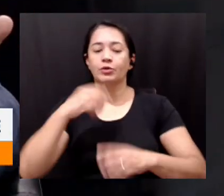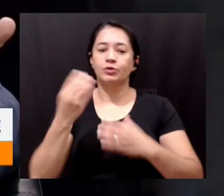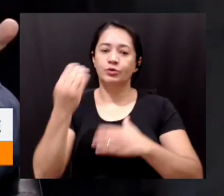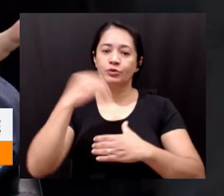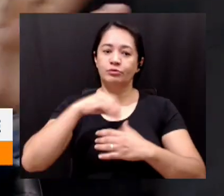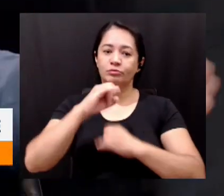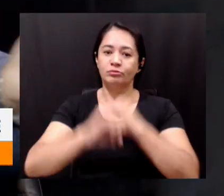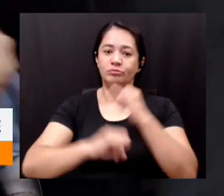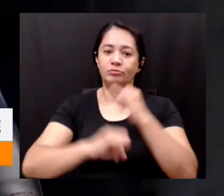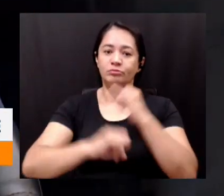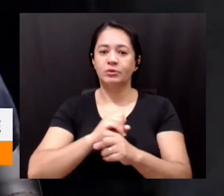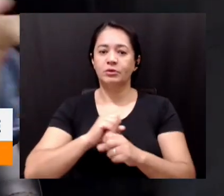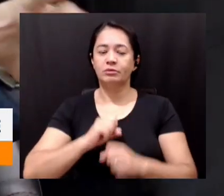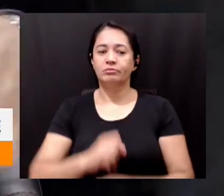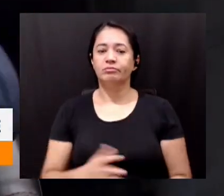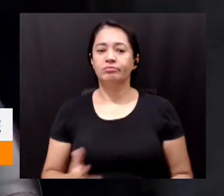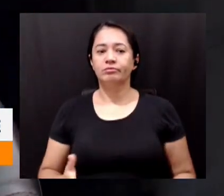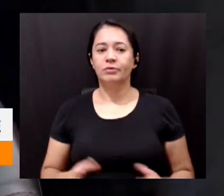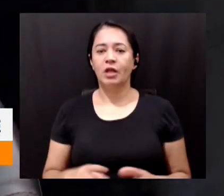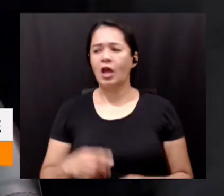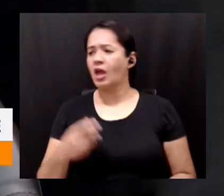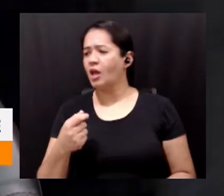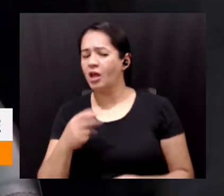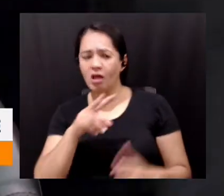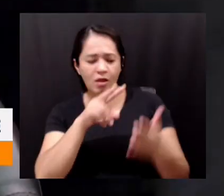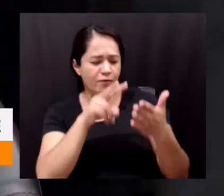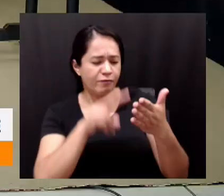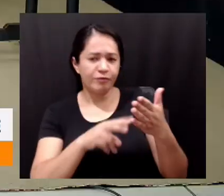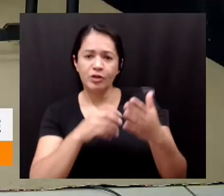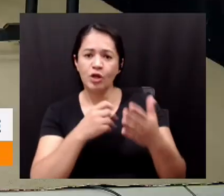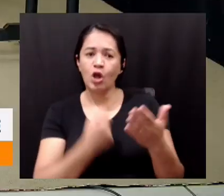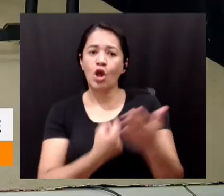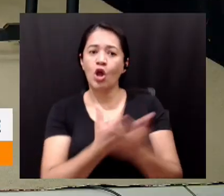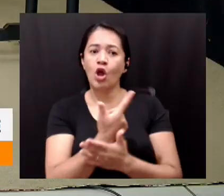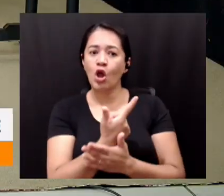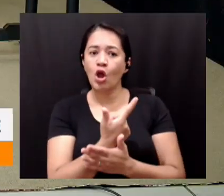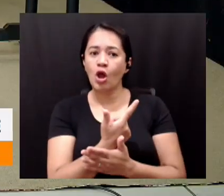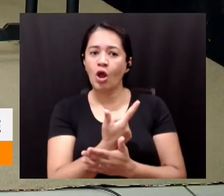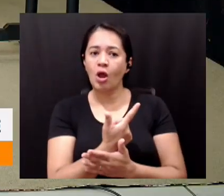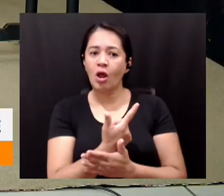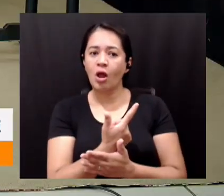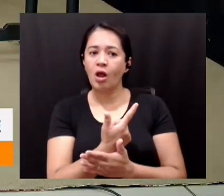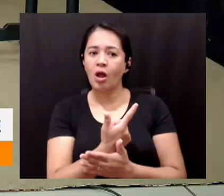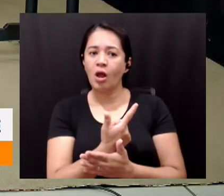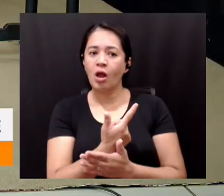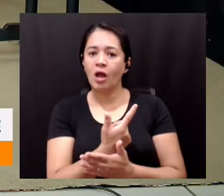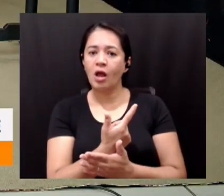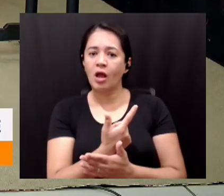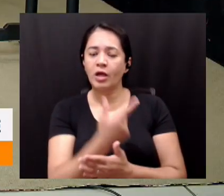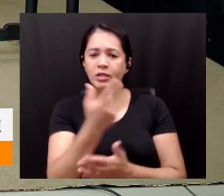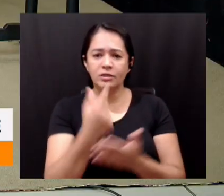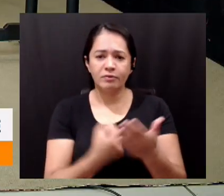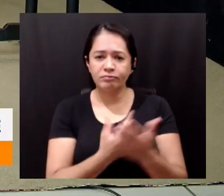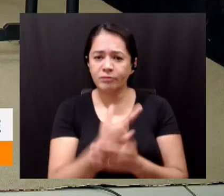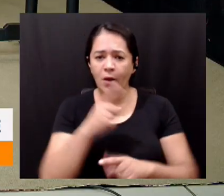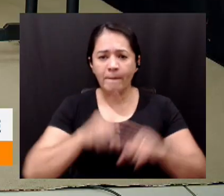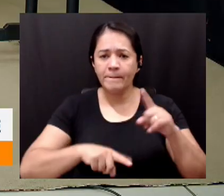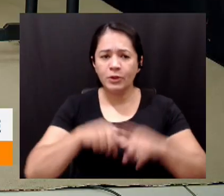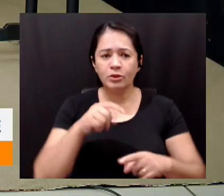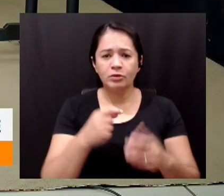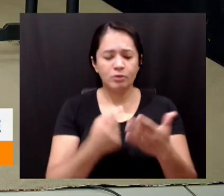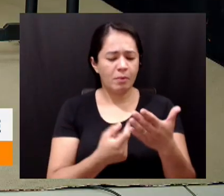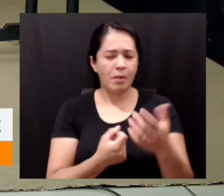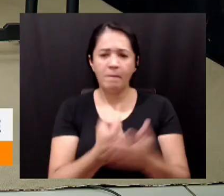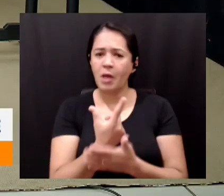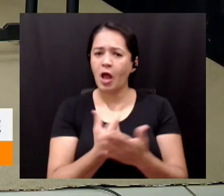impulsiva. Né? Ele foi lá, comprou, porque tem muito disso Enche também. o carrinho, Você vê um produto ali que foi colocado ali, quer você nem comprar precisa e pronto.